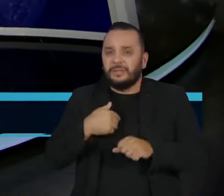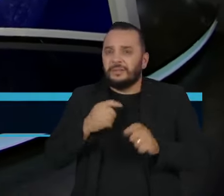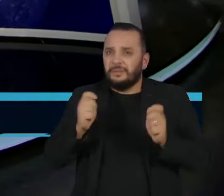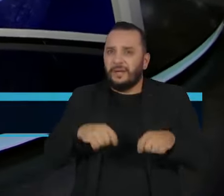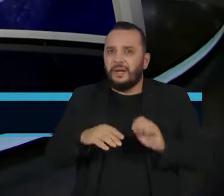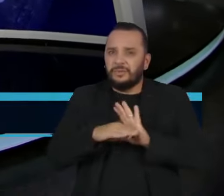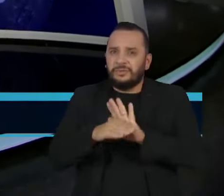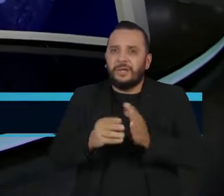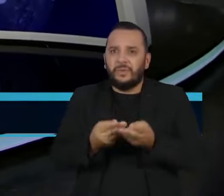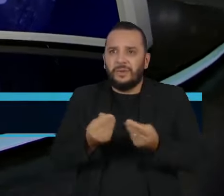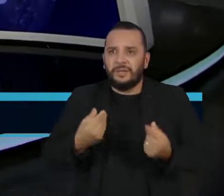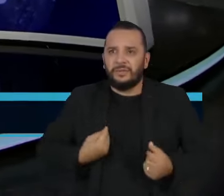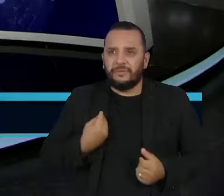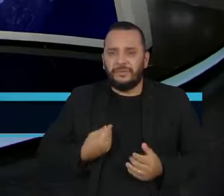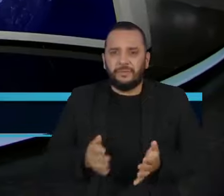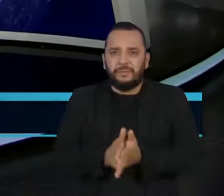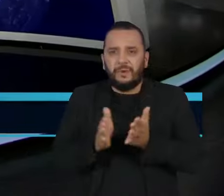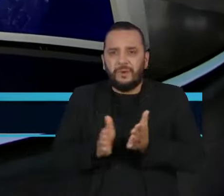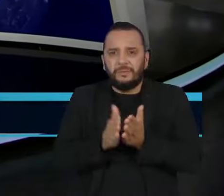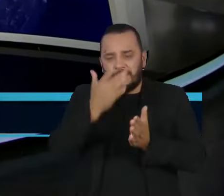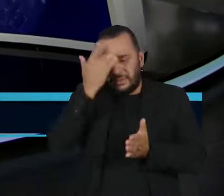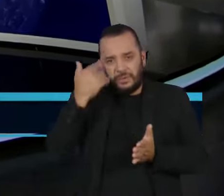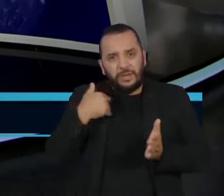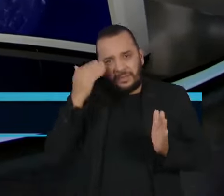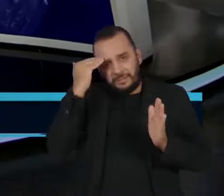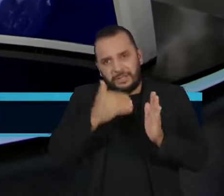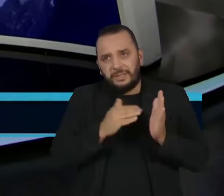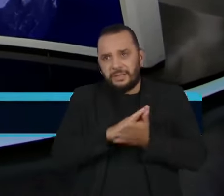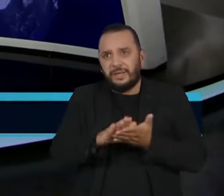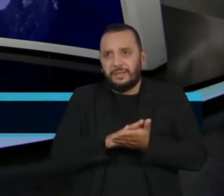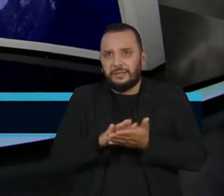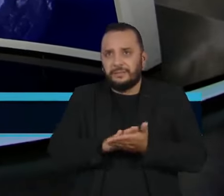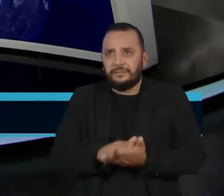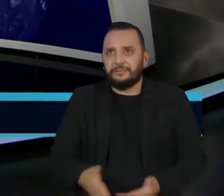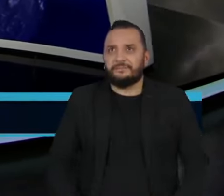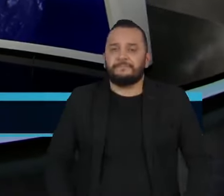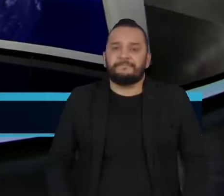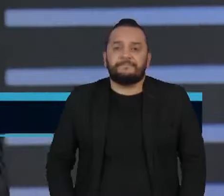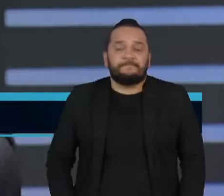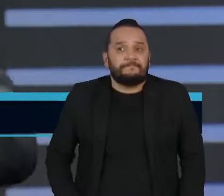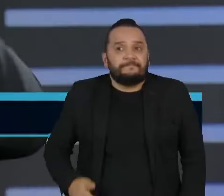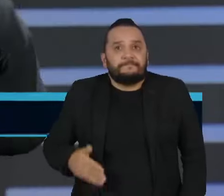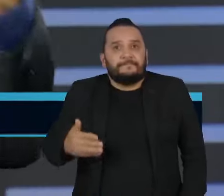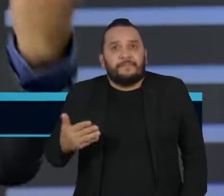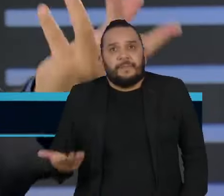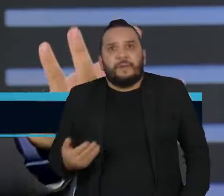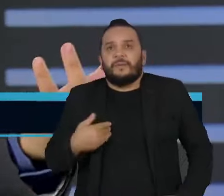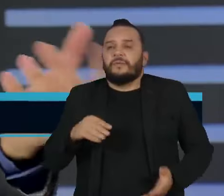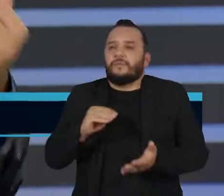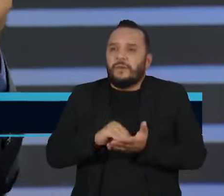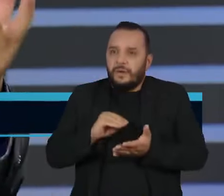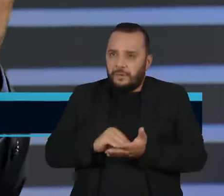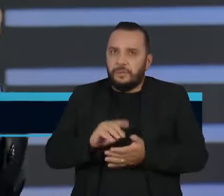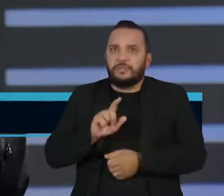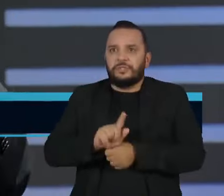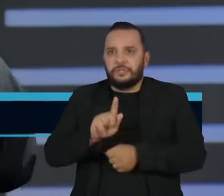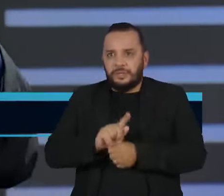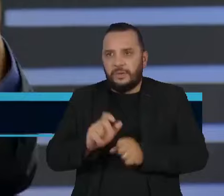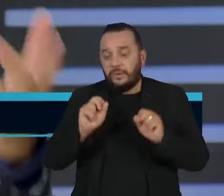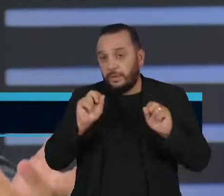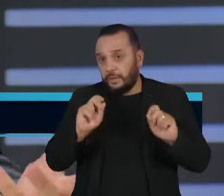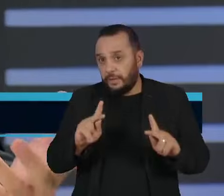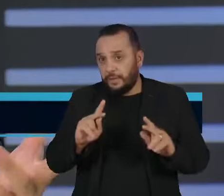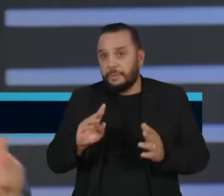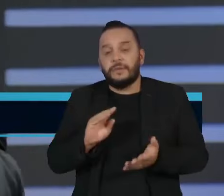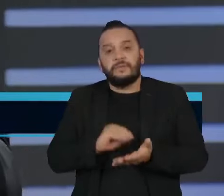a qualidade de vida dos mais pobres, estão sendo bancados efetivamente. A gente falta, é claro, falta questão de gestão, falta, mas